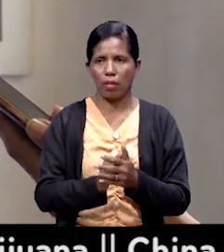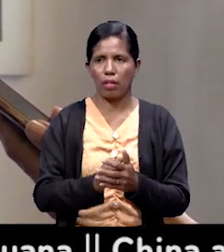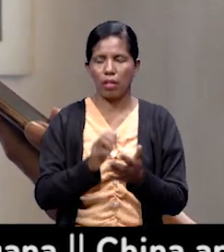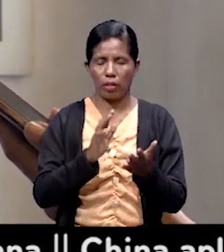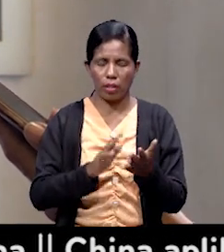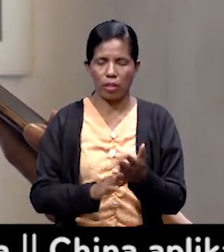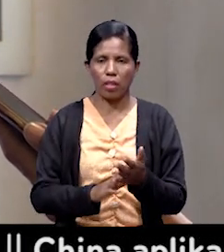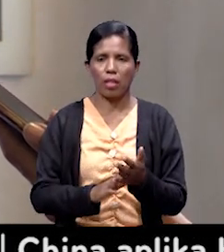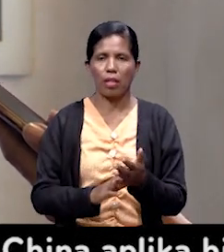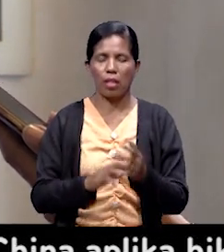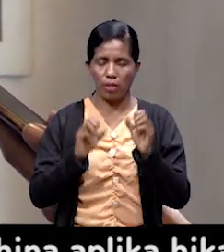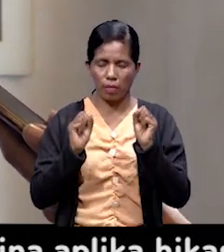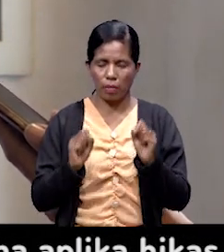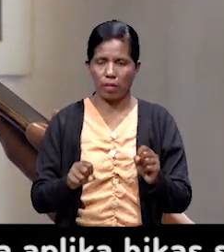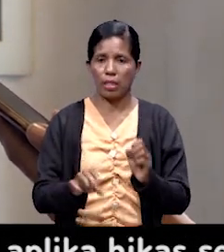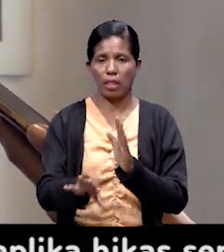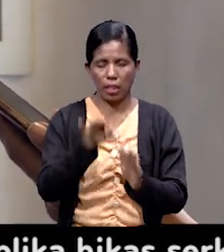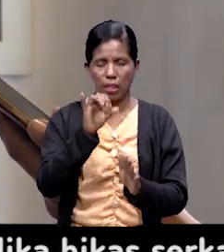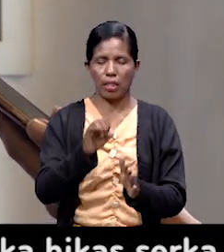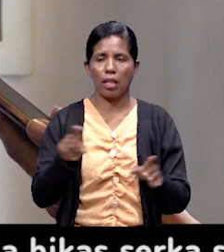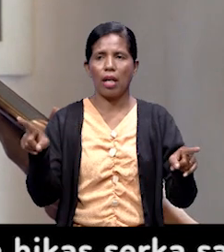ne bele anesang